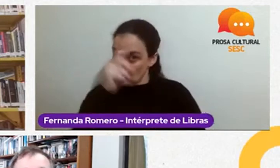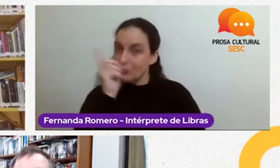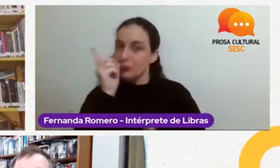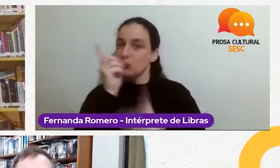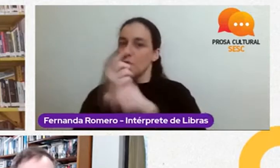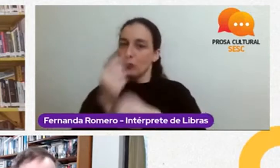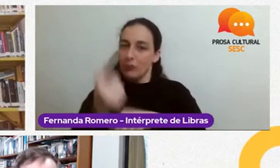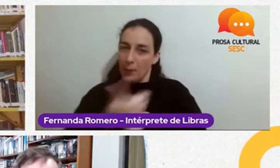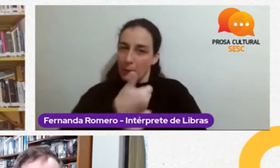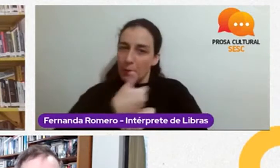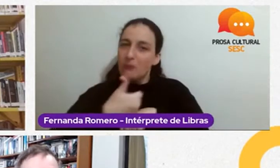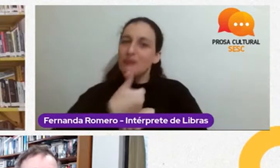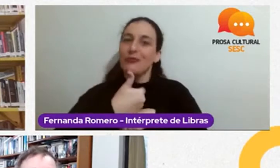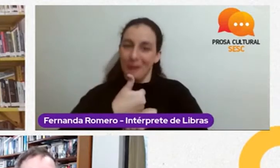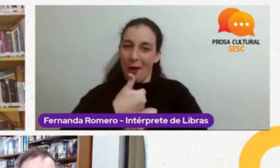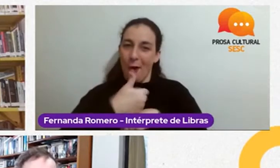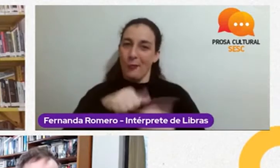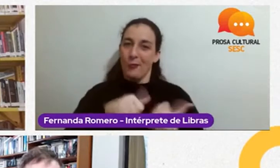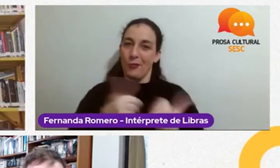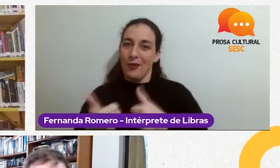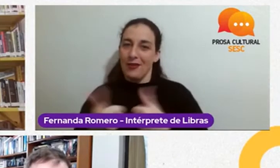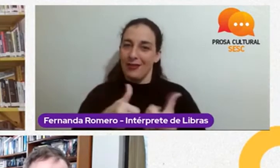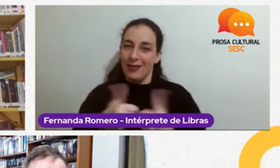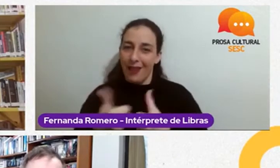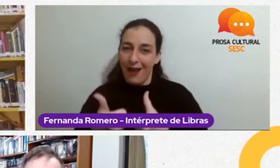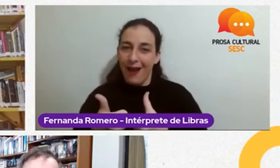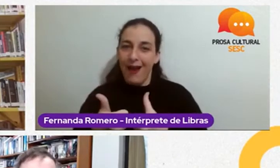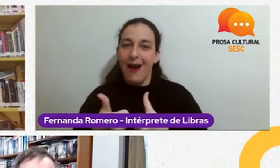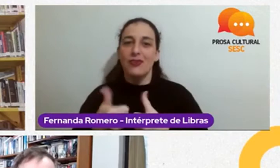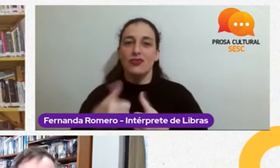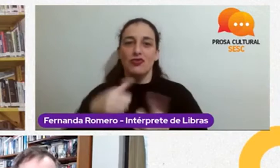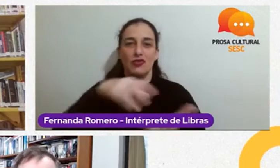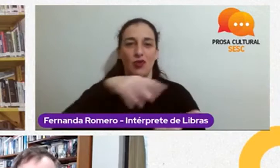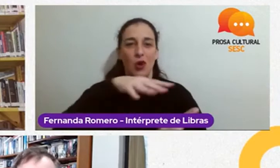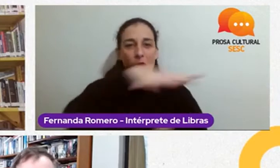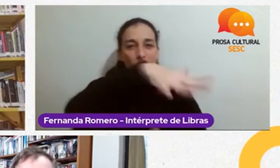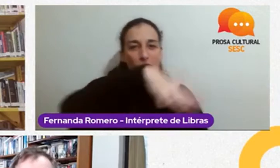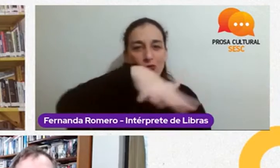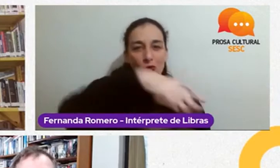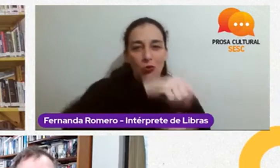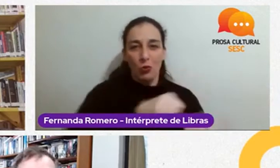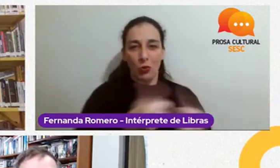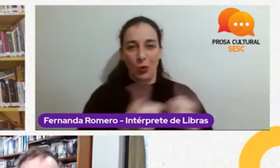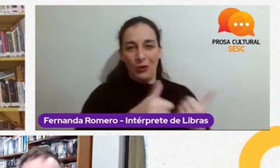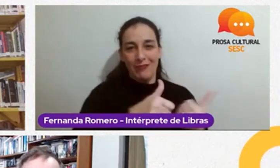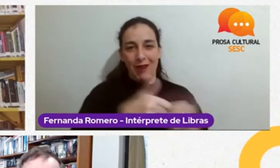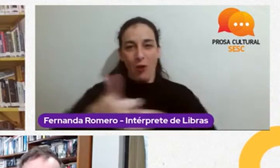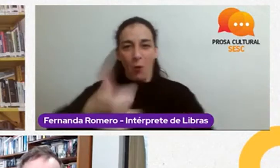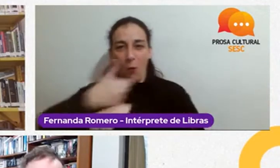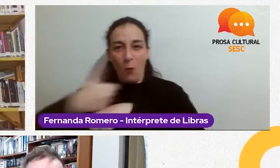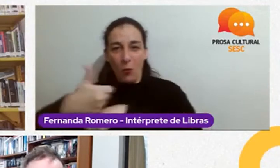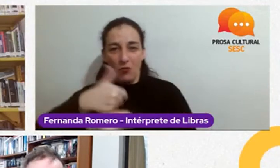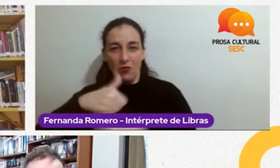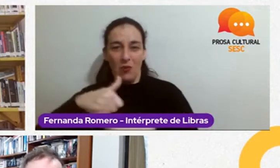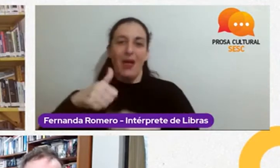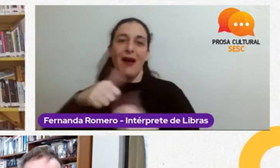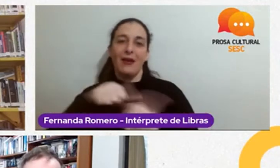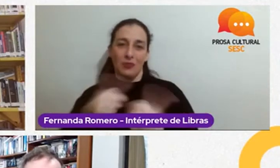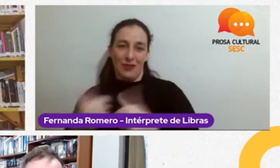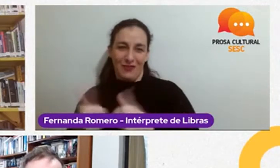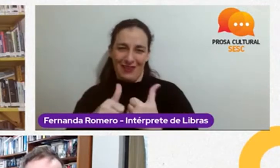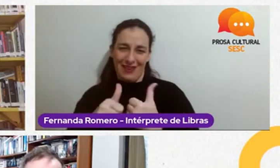encontrar mão de obra qualificada, fornecedores qualificados, profissionais qualificados. Até nessas áreas mais